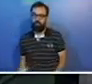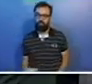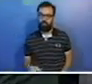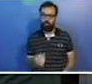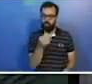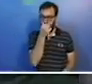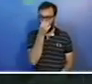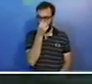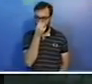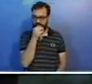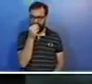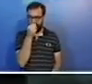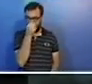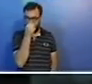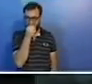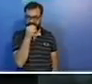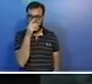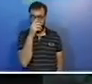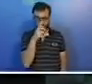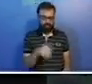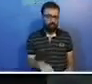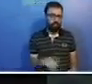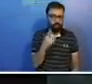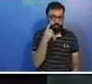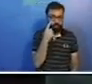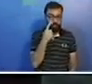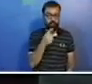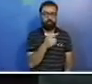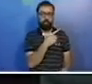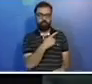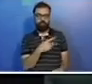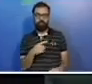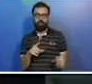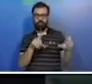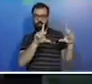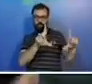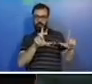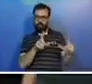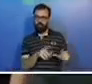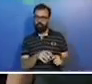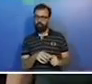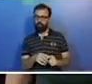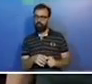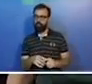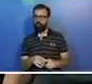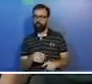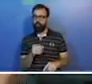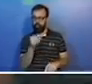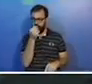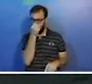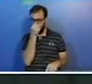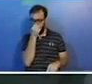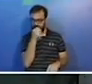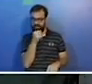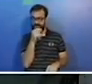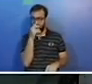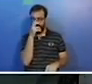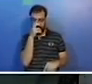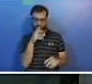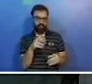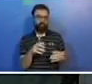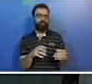Vamos para a próxima, uma imagem. Vamos analisar essa imagem. Falamos que quando eu tenho mais de